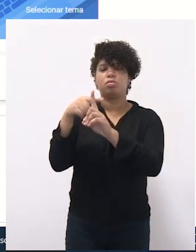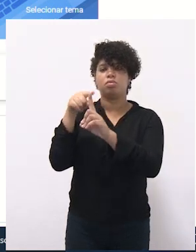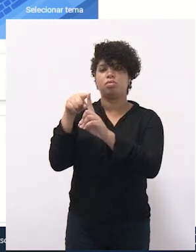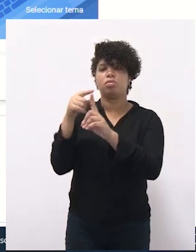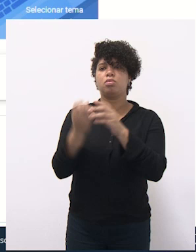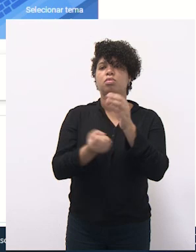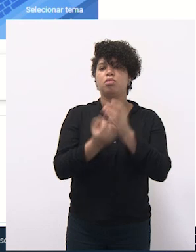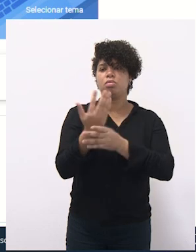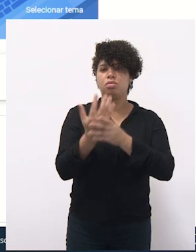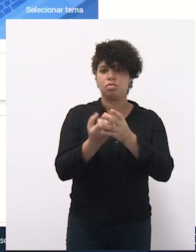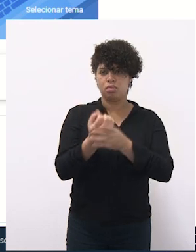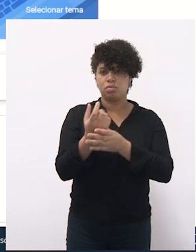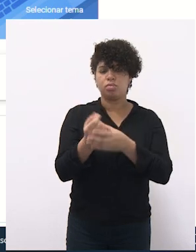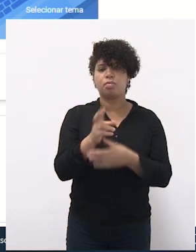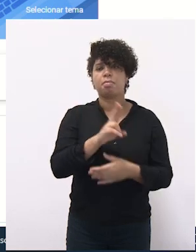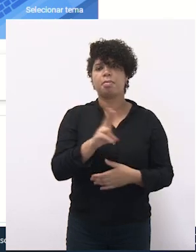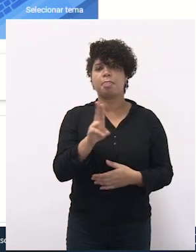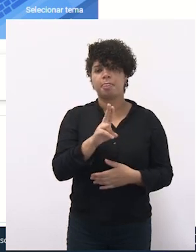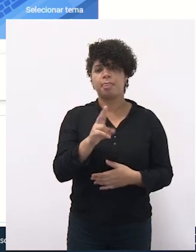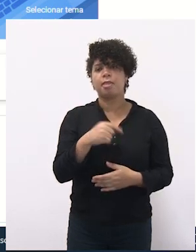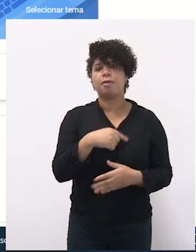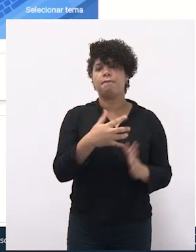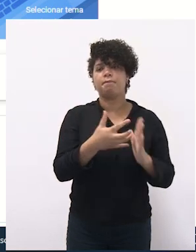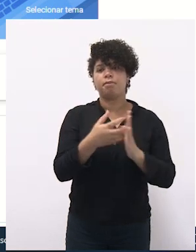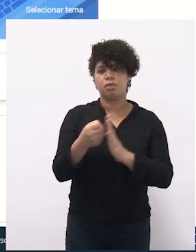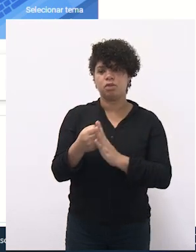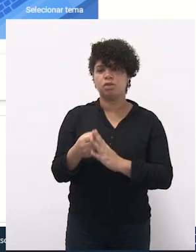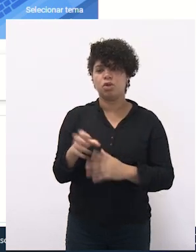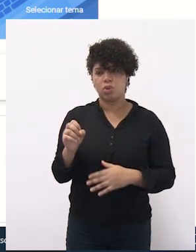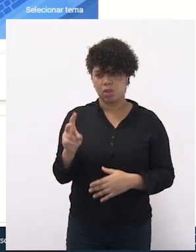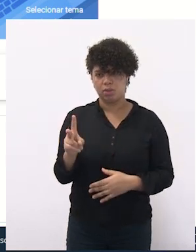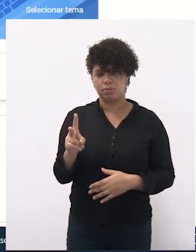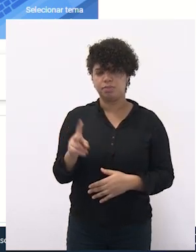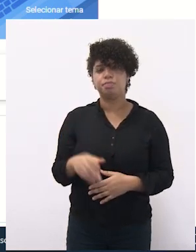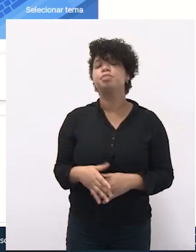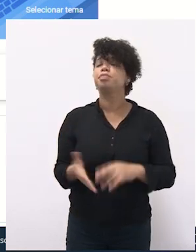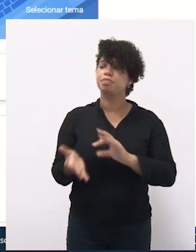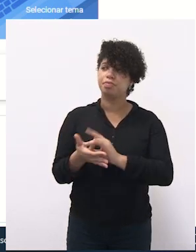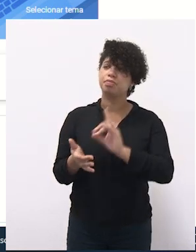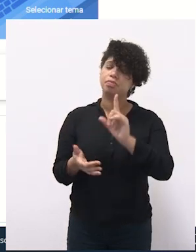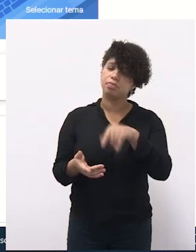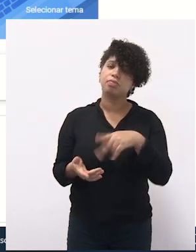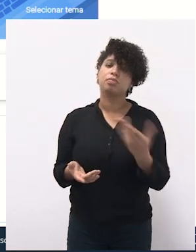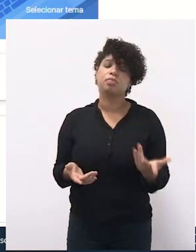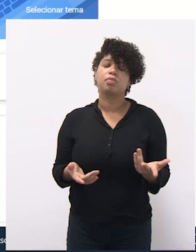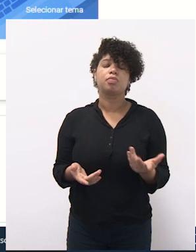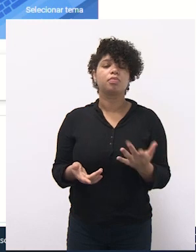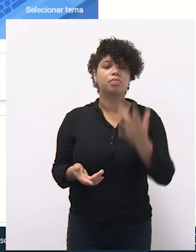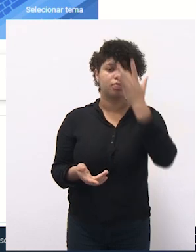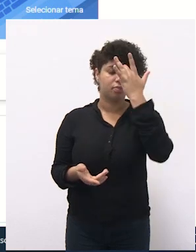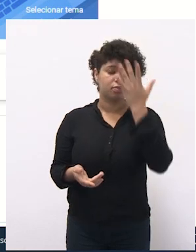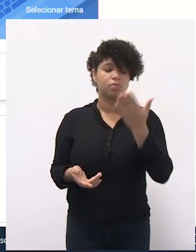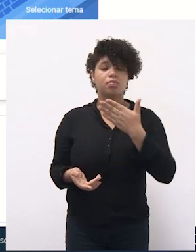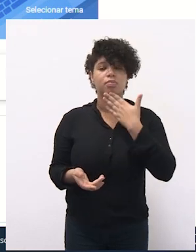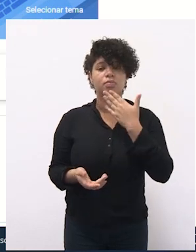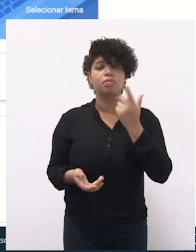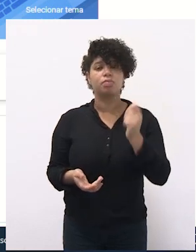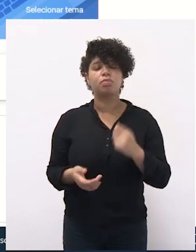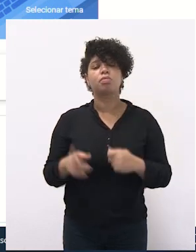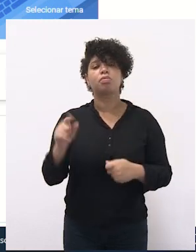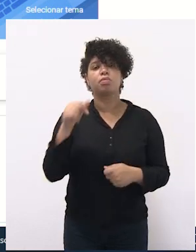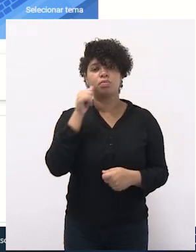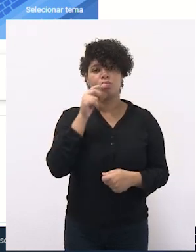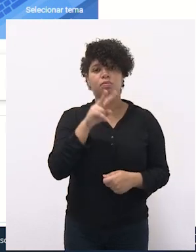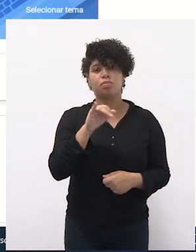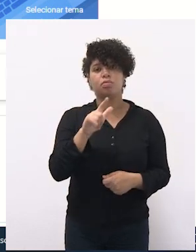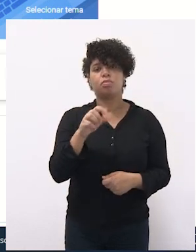cria a sala, coloca o nome e vai fazer, tá bom, gente? Pessoal, o processo mais fácil é realmente esse processo que a professora